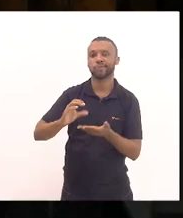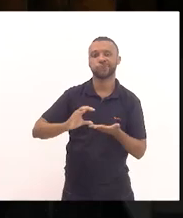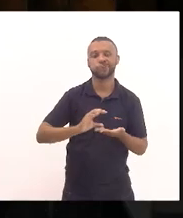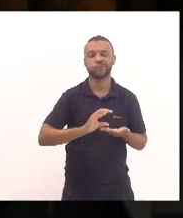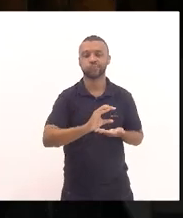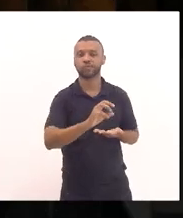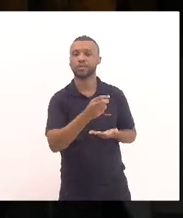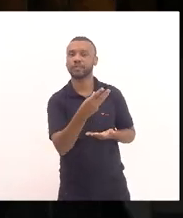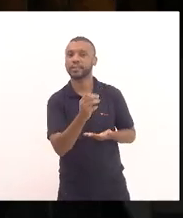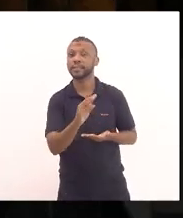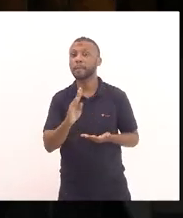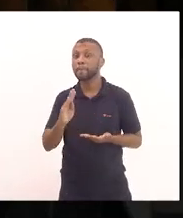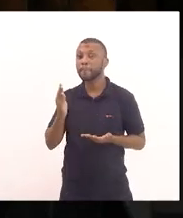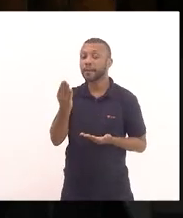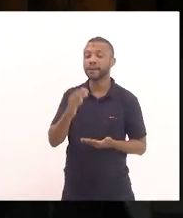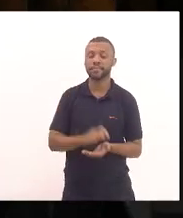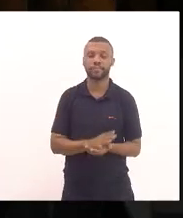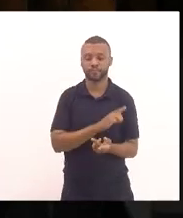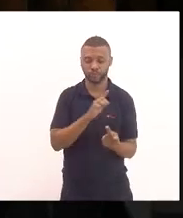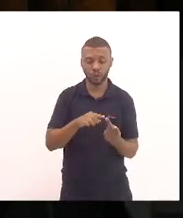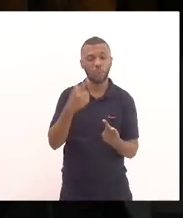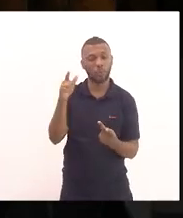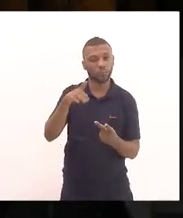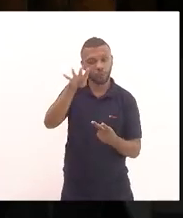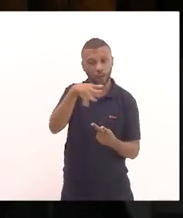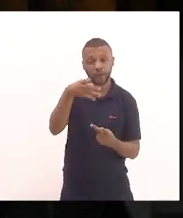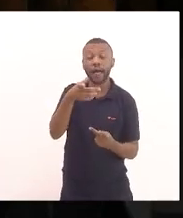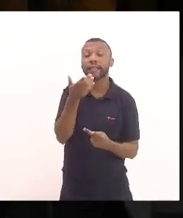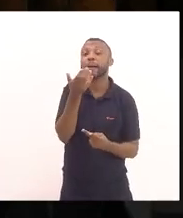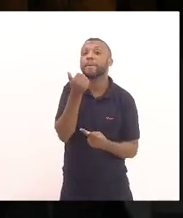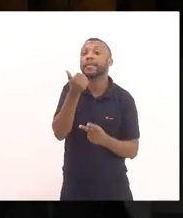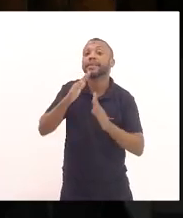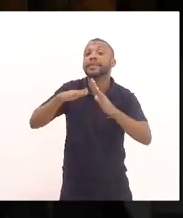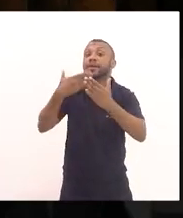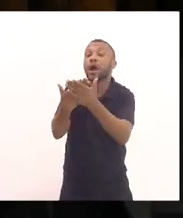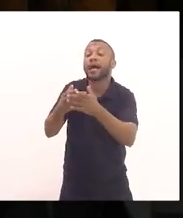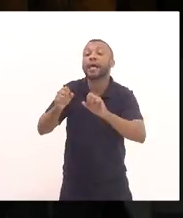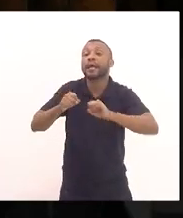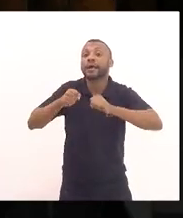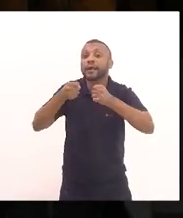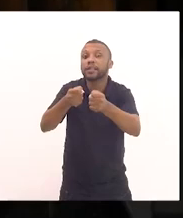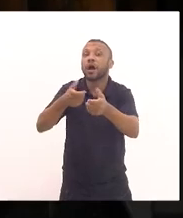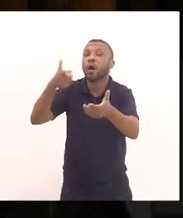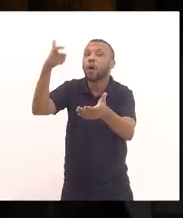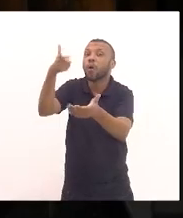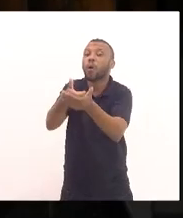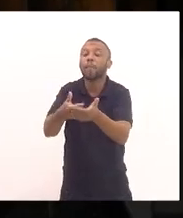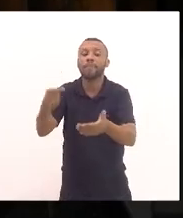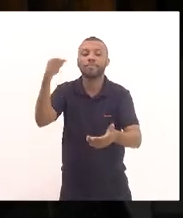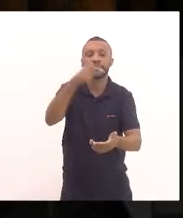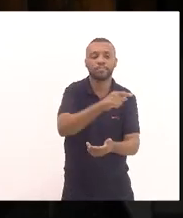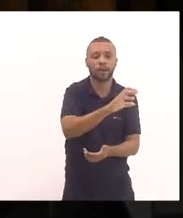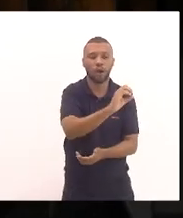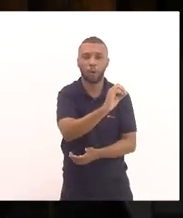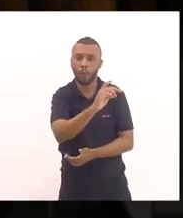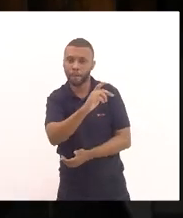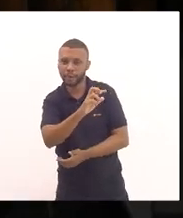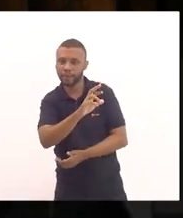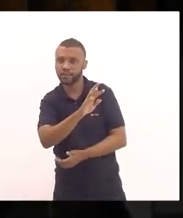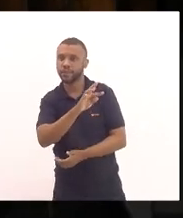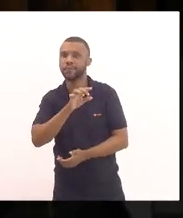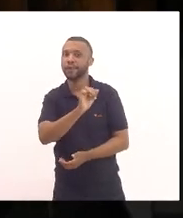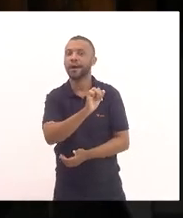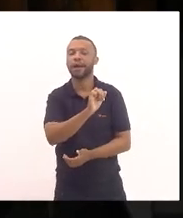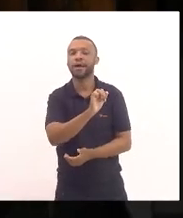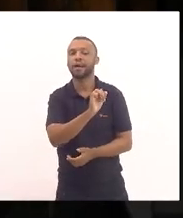outro programa, que era o da merenda escolar, que garantia a compra às cooperativas da agricultura familiar,